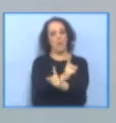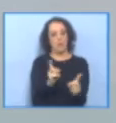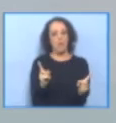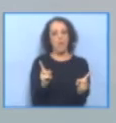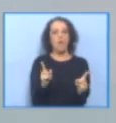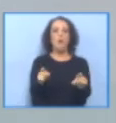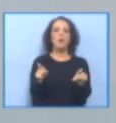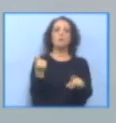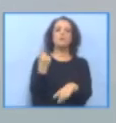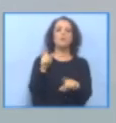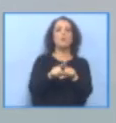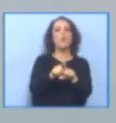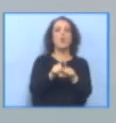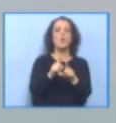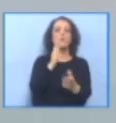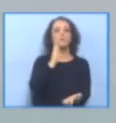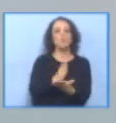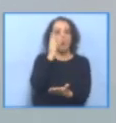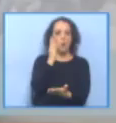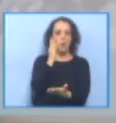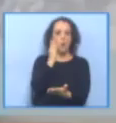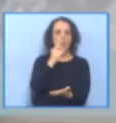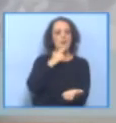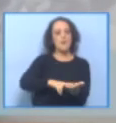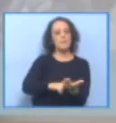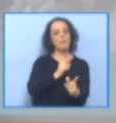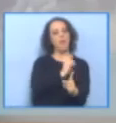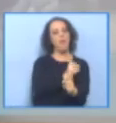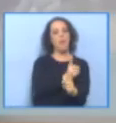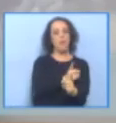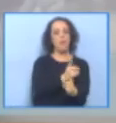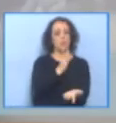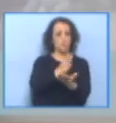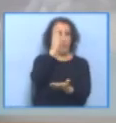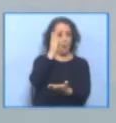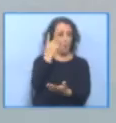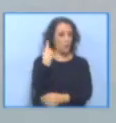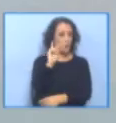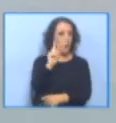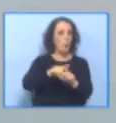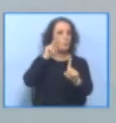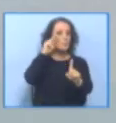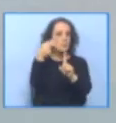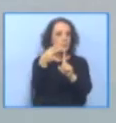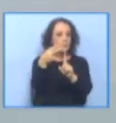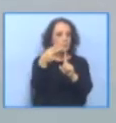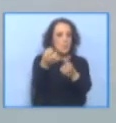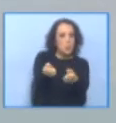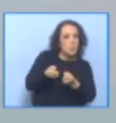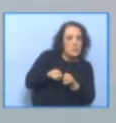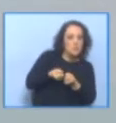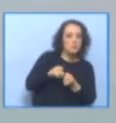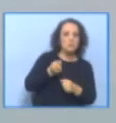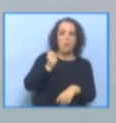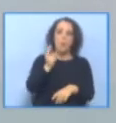fixa num olhar para a realidade em que está inserida, numa perspectiva egoísta, numa perspectiva de criar a